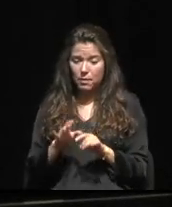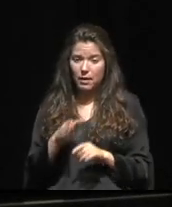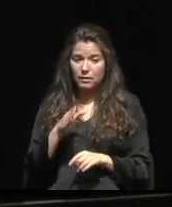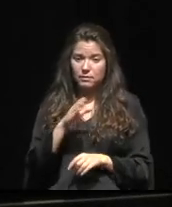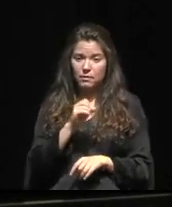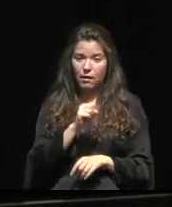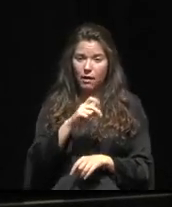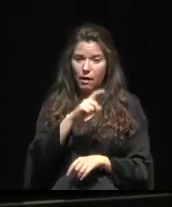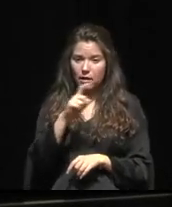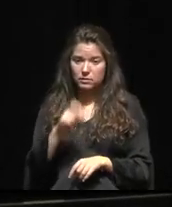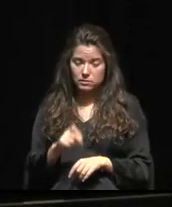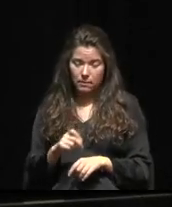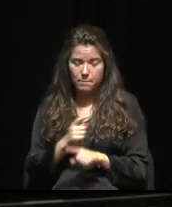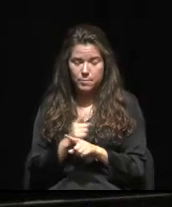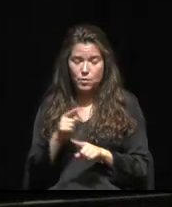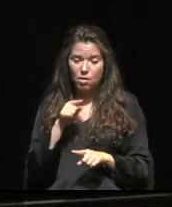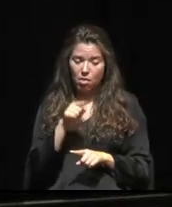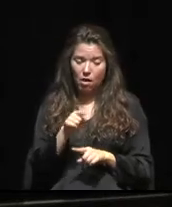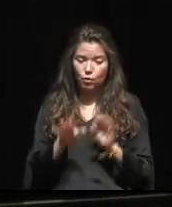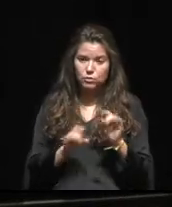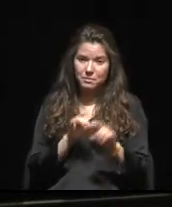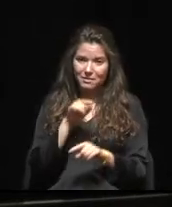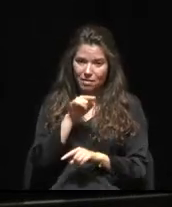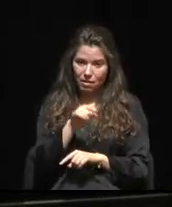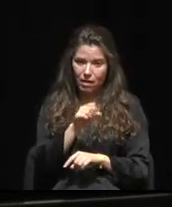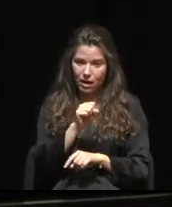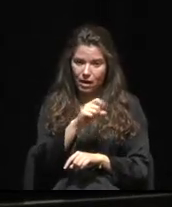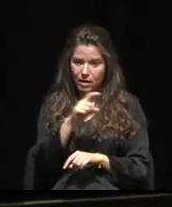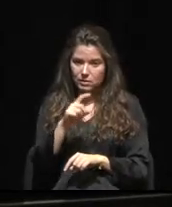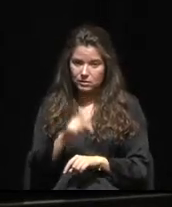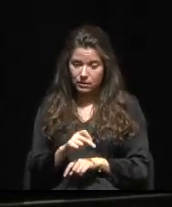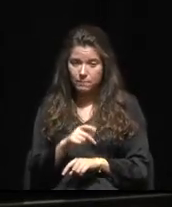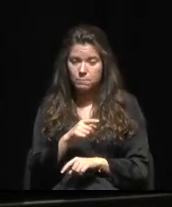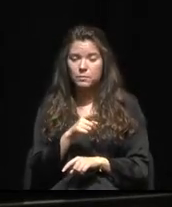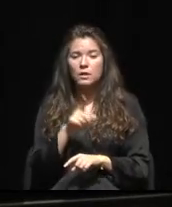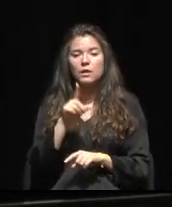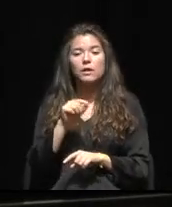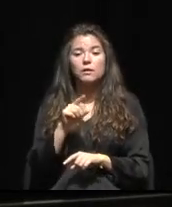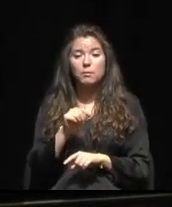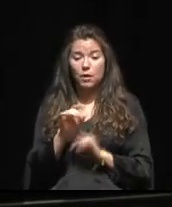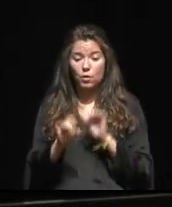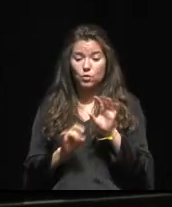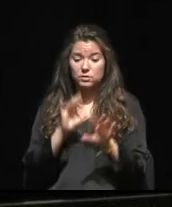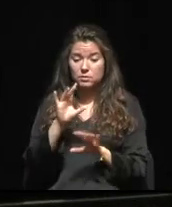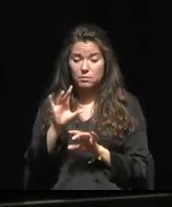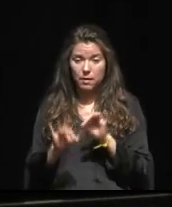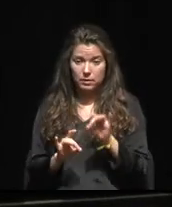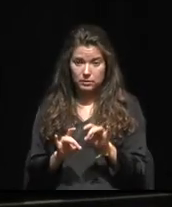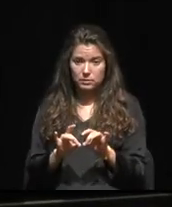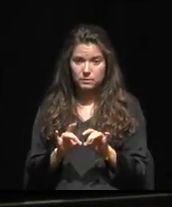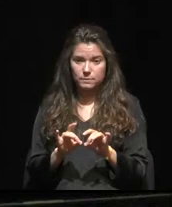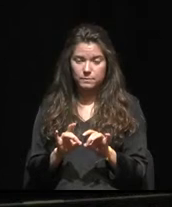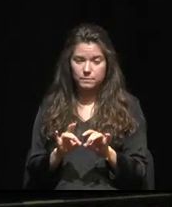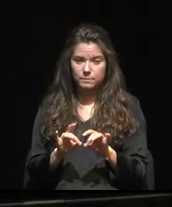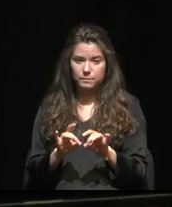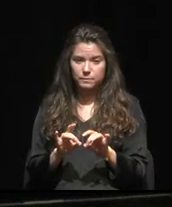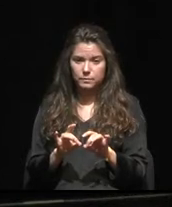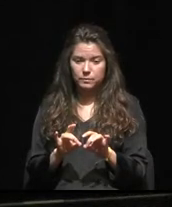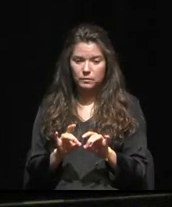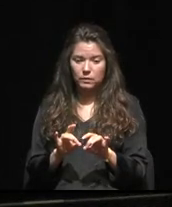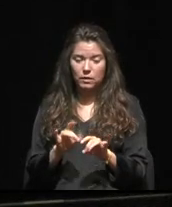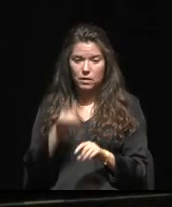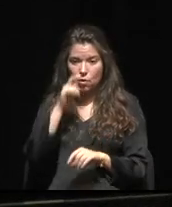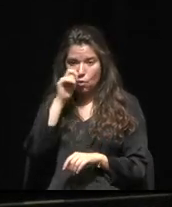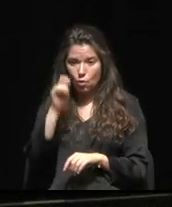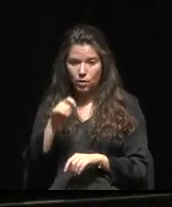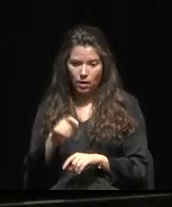de gaza aquilo que se passa na faixa de gasa e também aquilo que se passa na